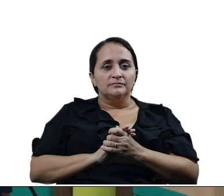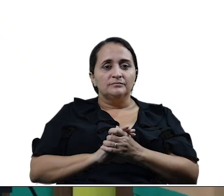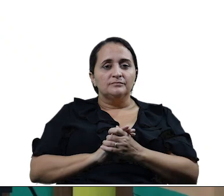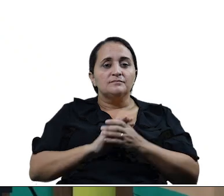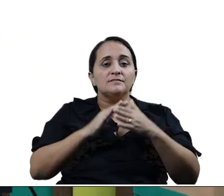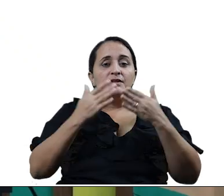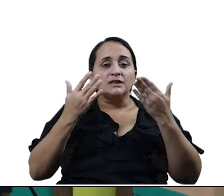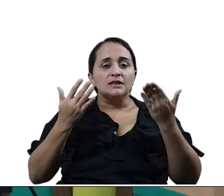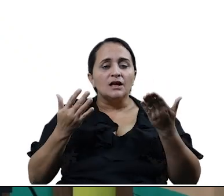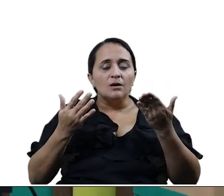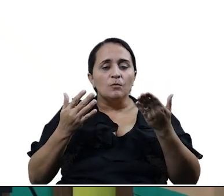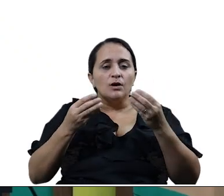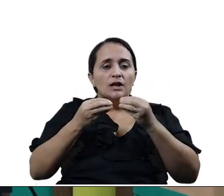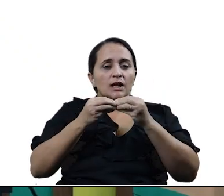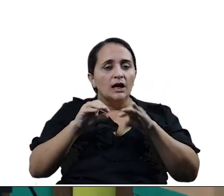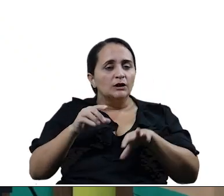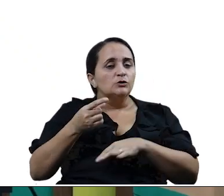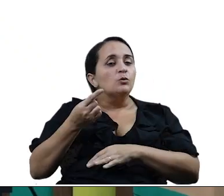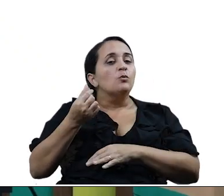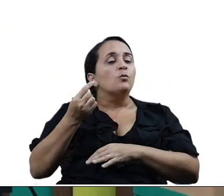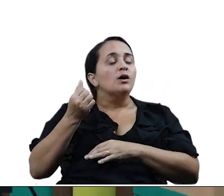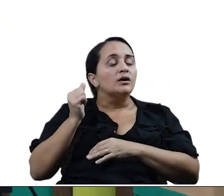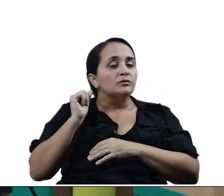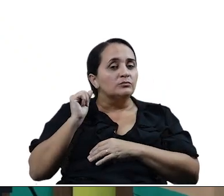ele gastou quanto?